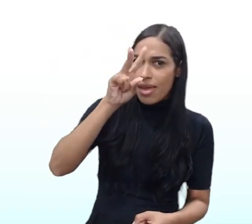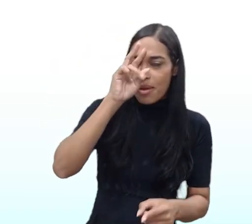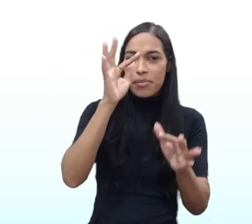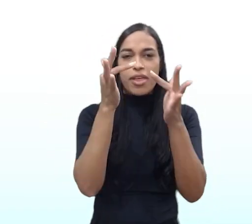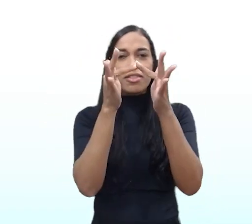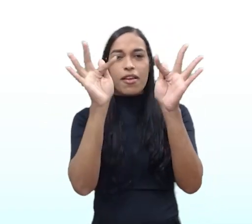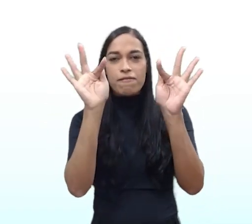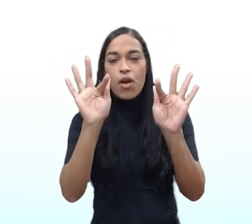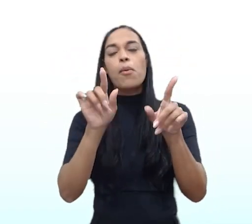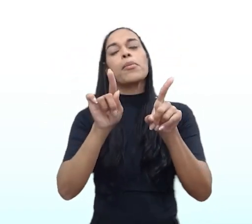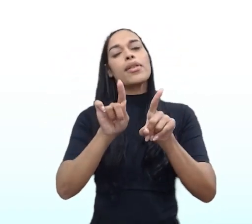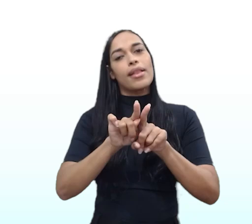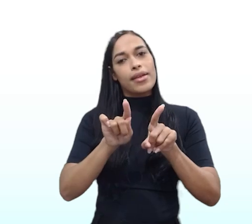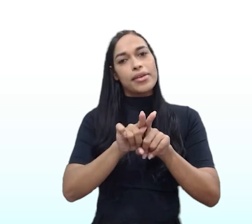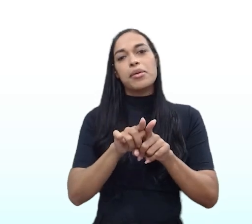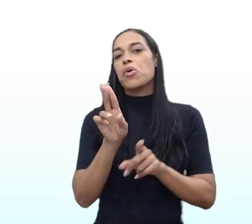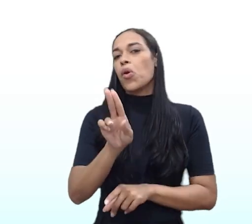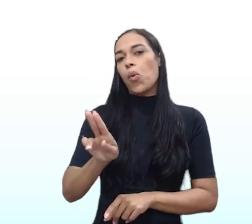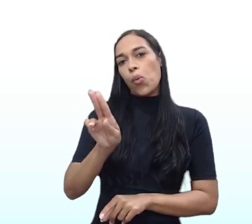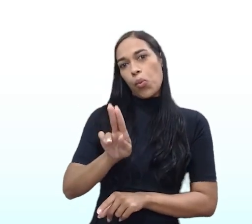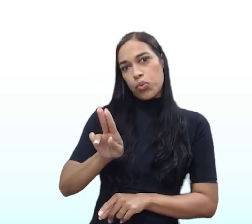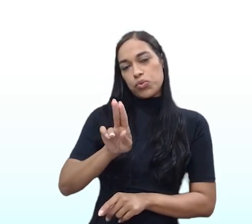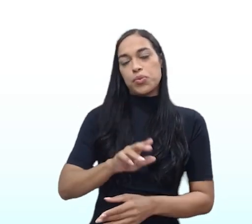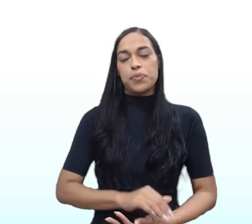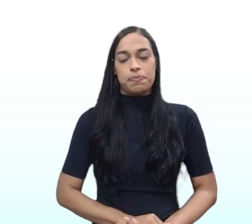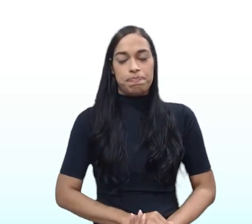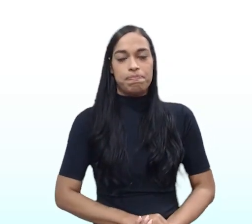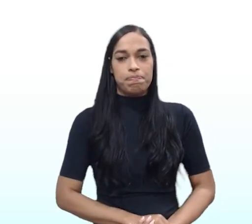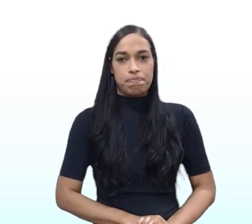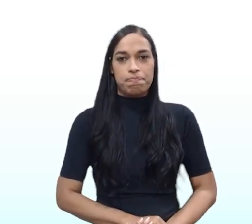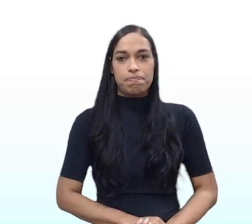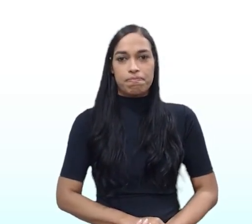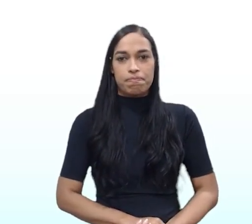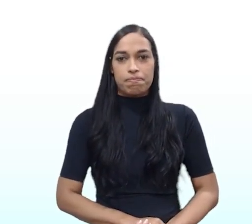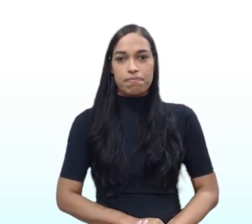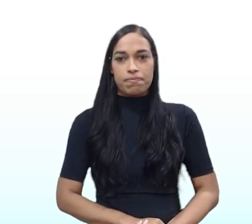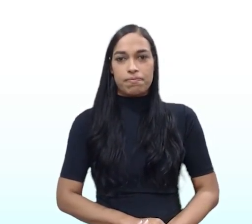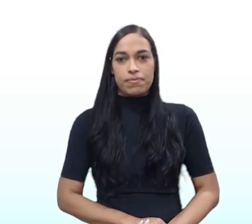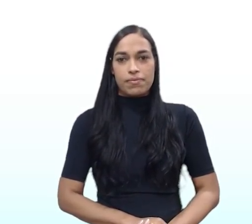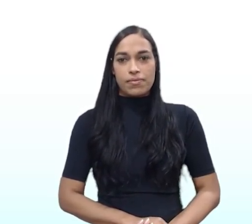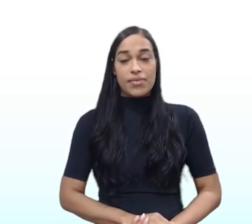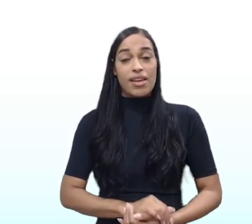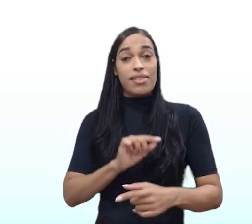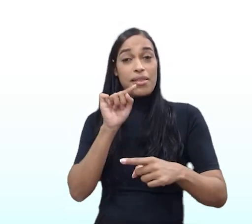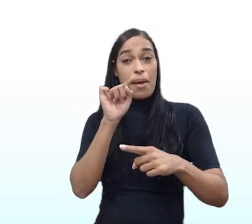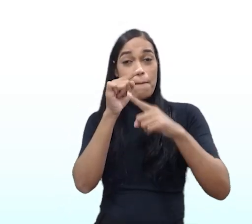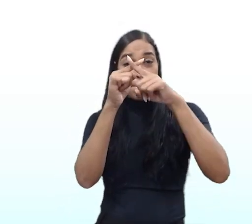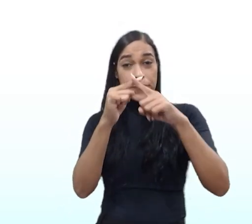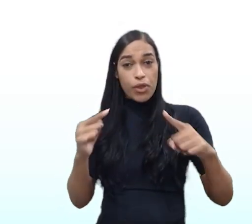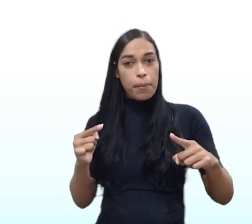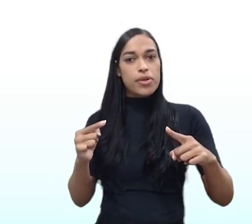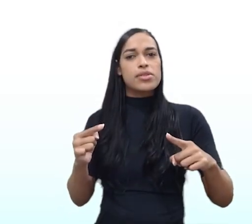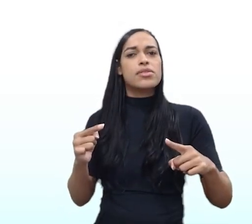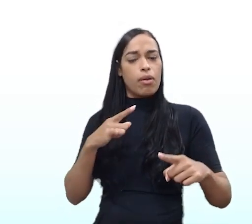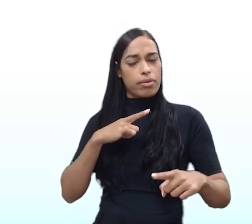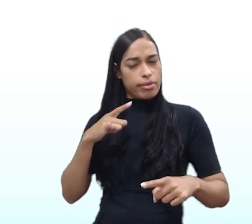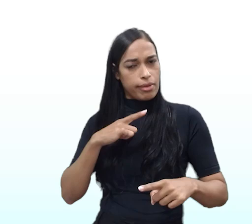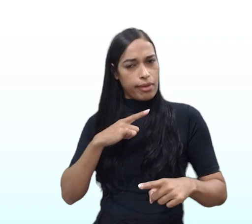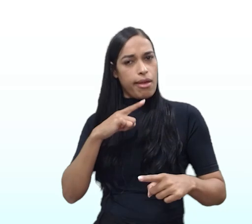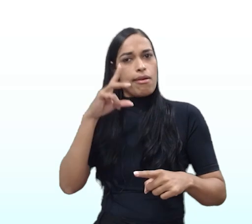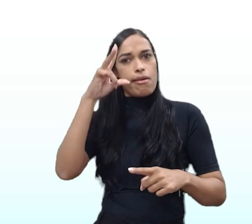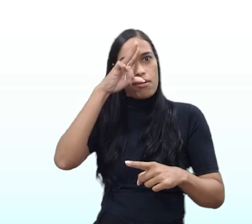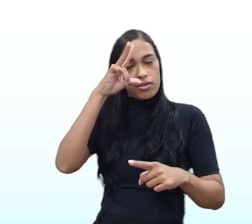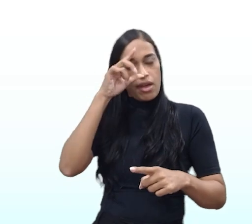da fórmula e da aplicação dela, tá bom? Então por isso que a gente tem que falar que na proporção, a ideia de razão